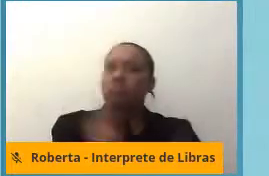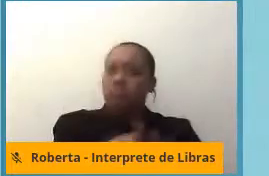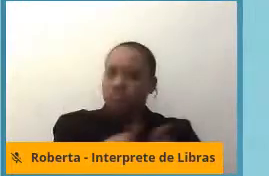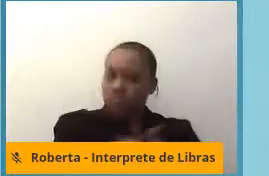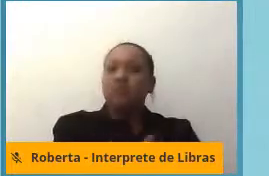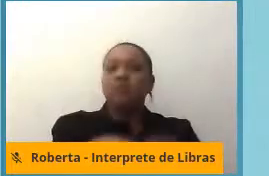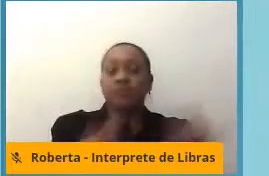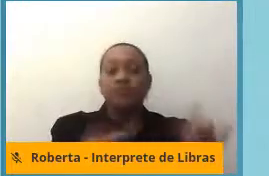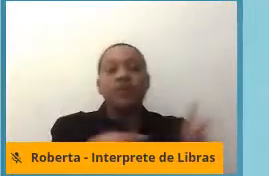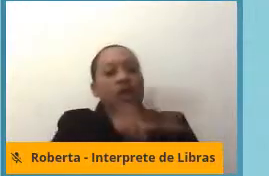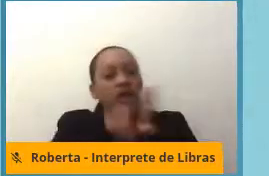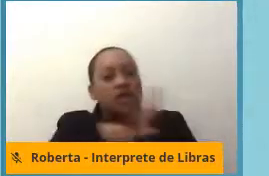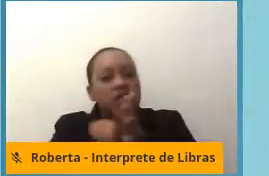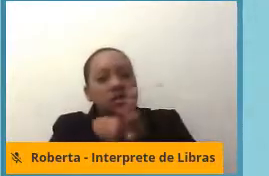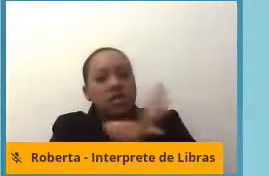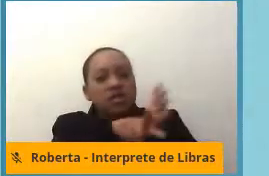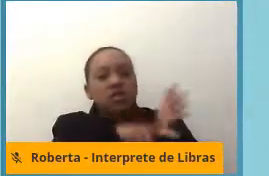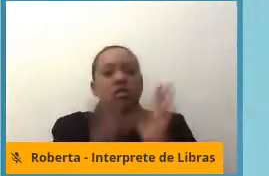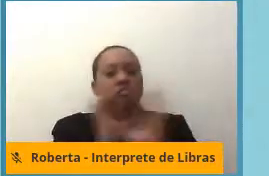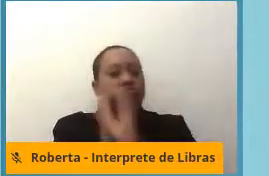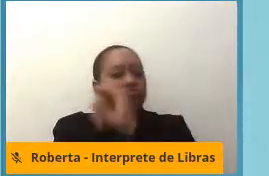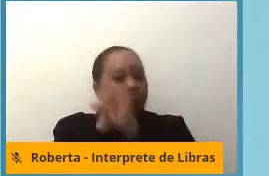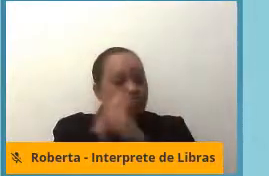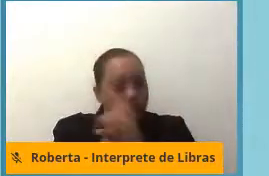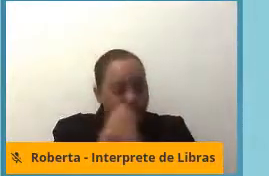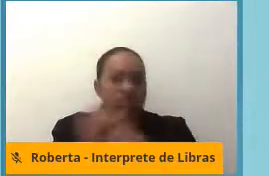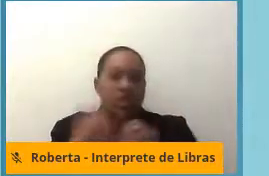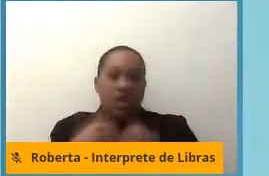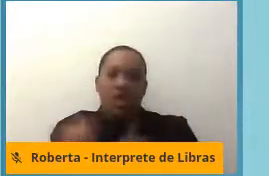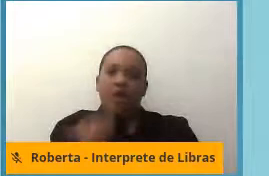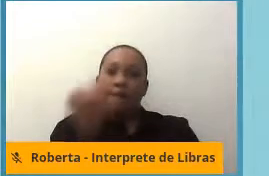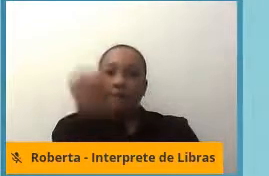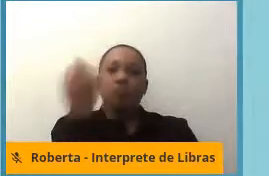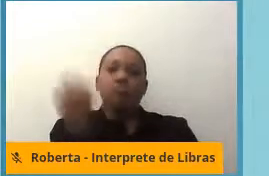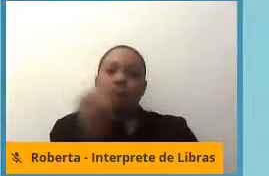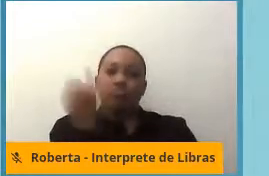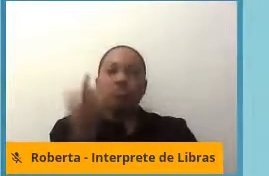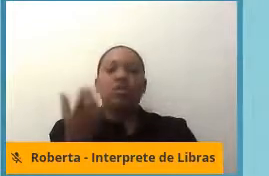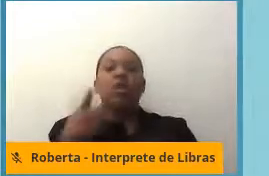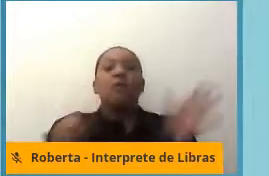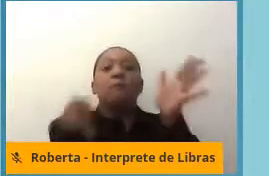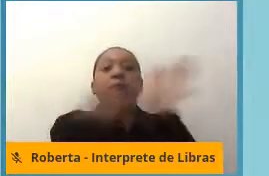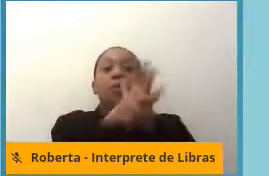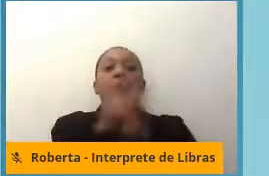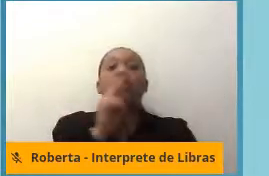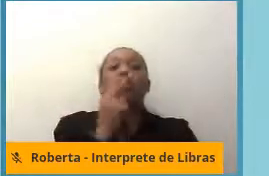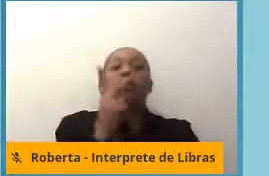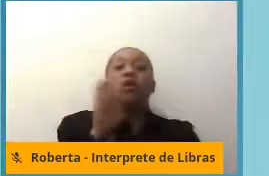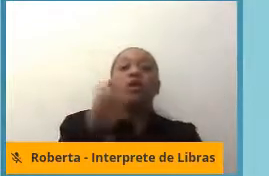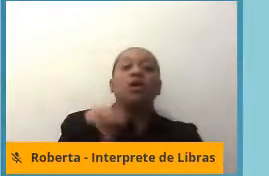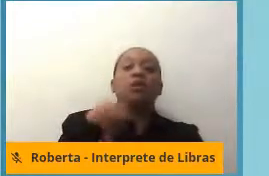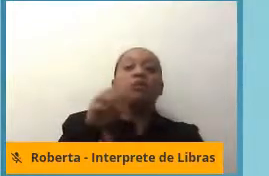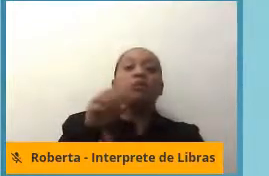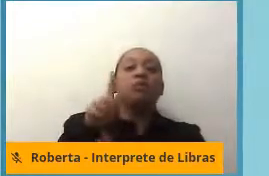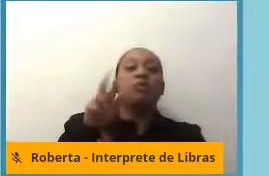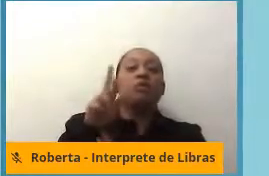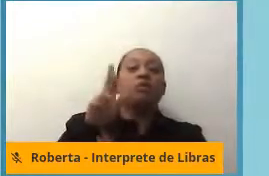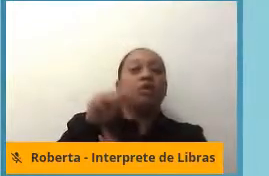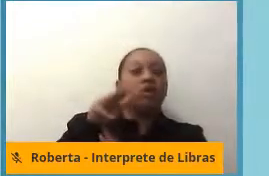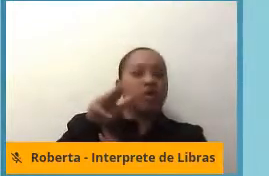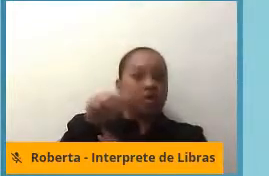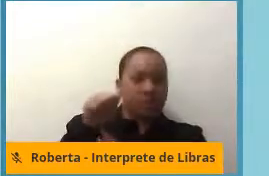falou, como o hemograma, que não é para diagnóstico, mas que ele é complementar, que ele vai ajudar o clínico a